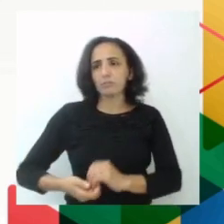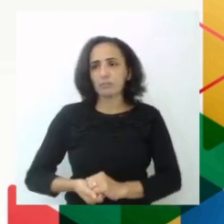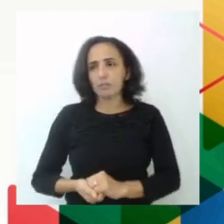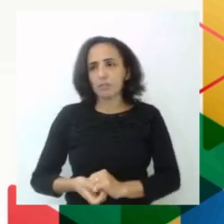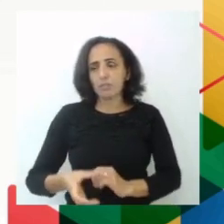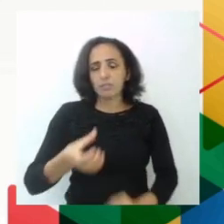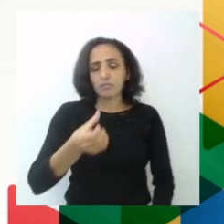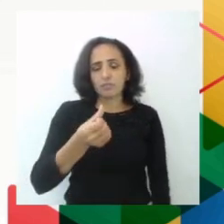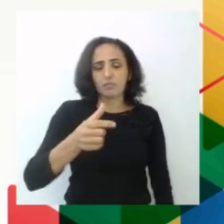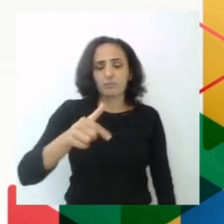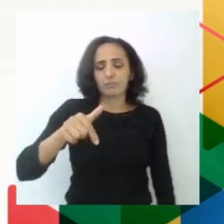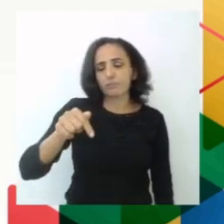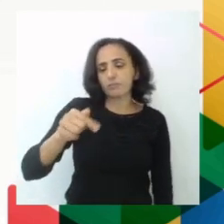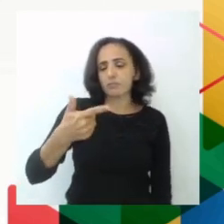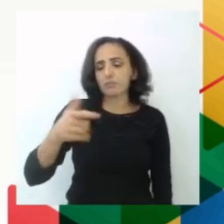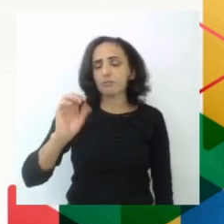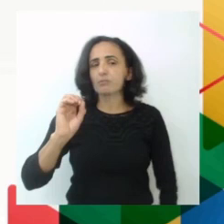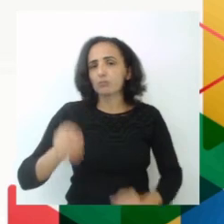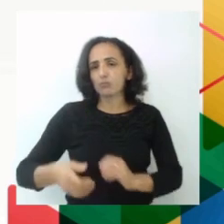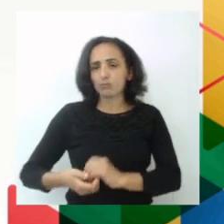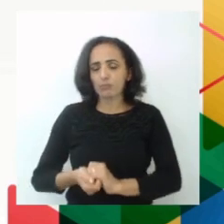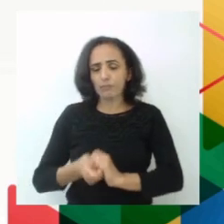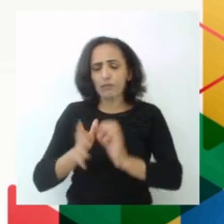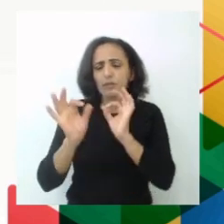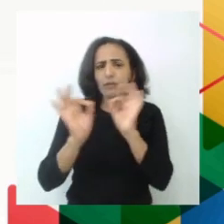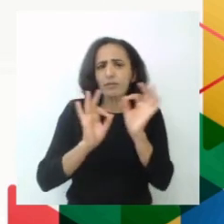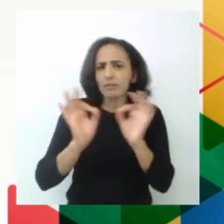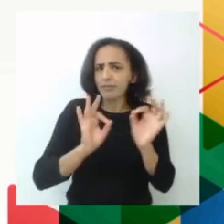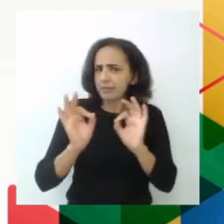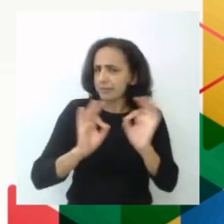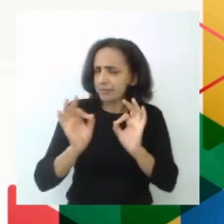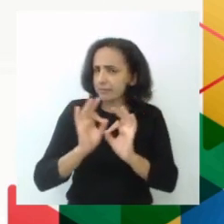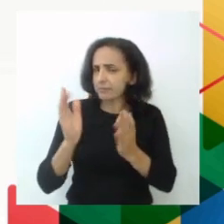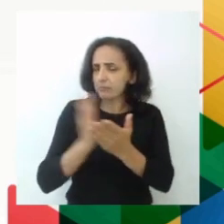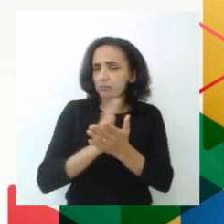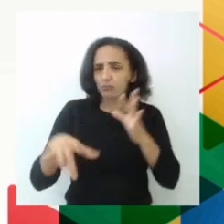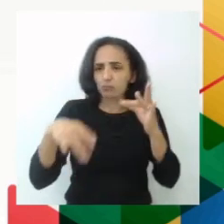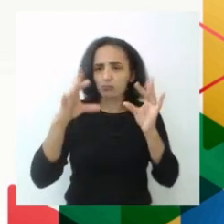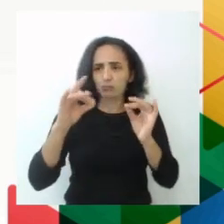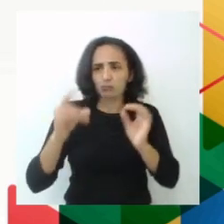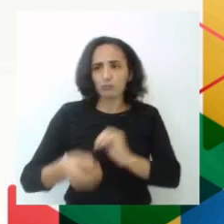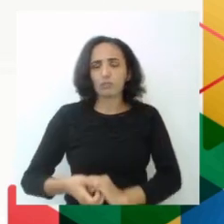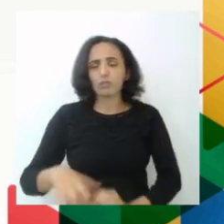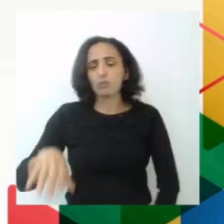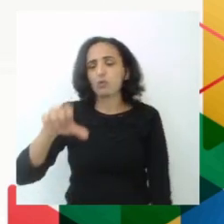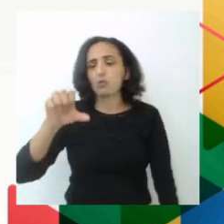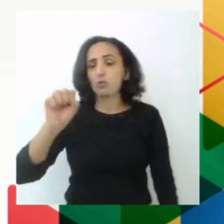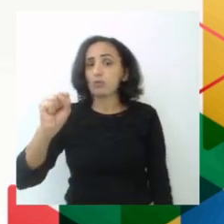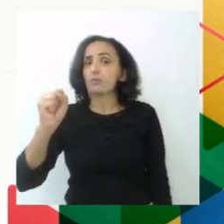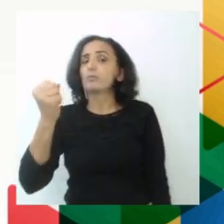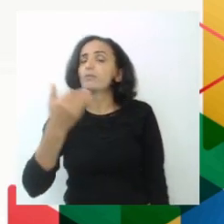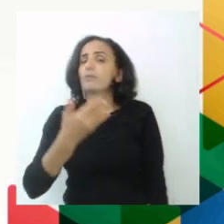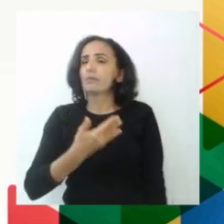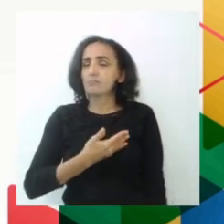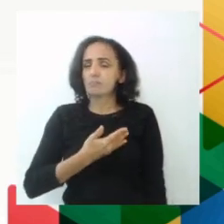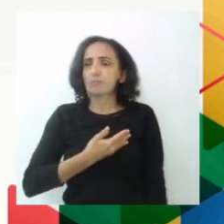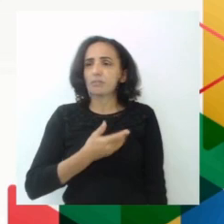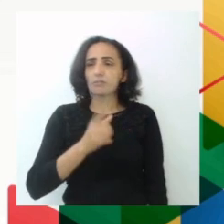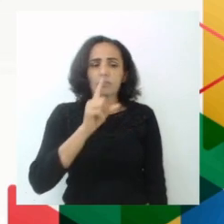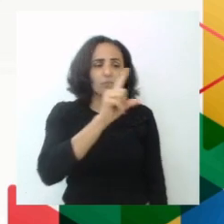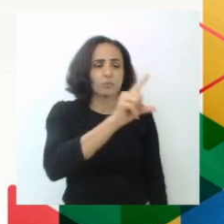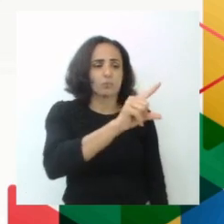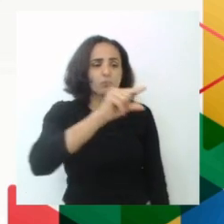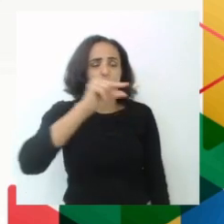6.720. Usando a formulazinha do arranjo, eu tenho 8 amigos e devo